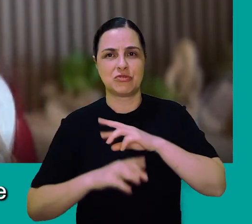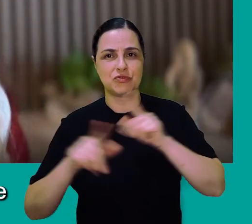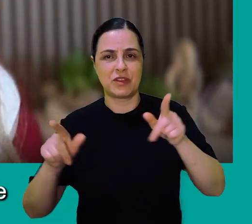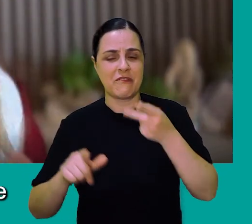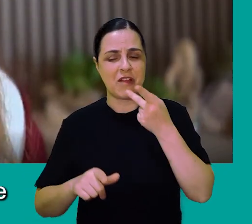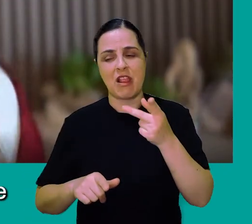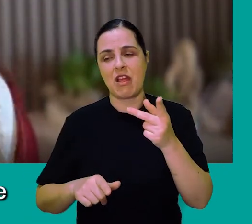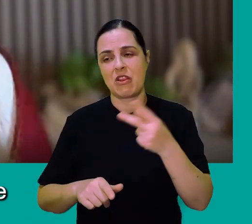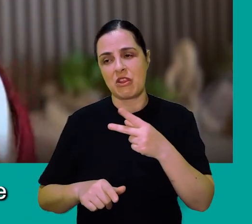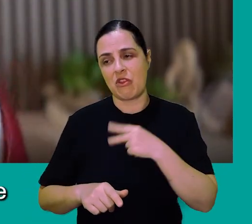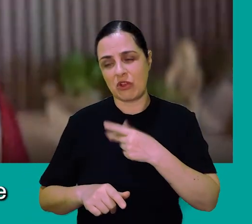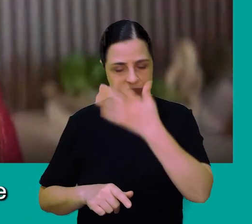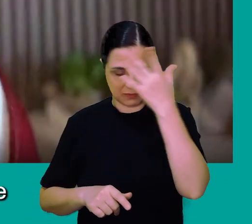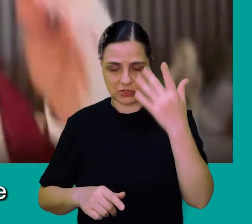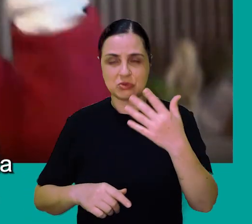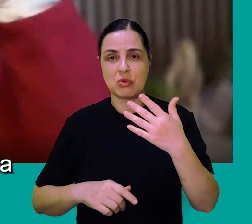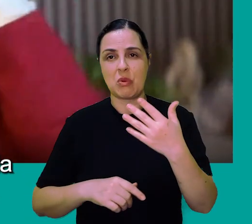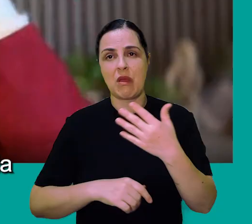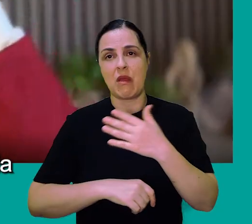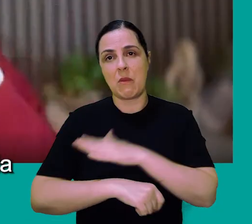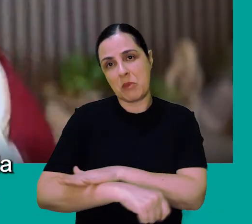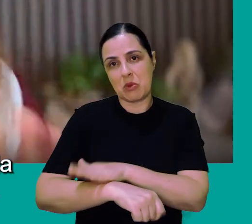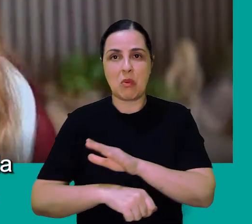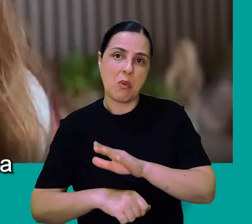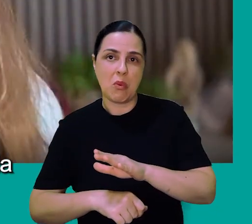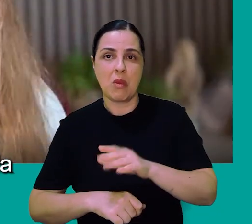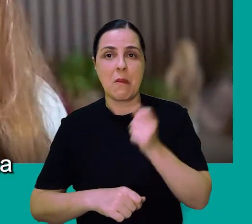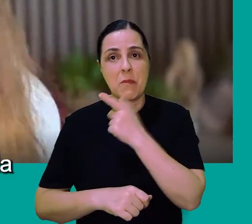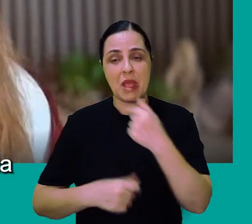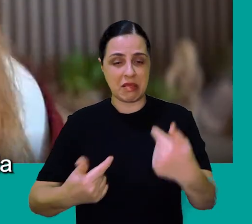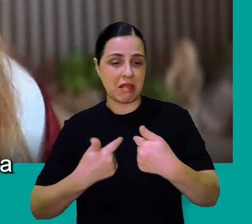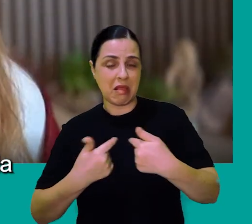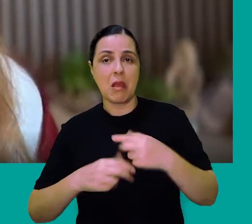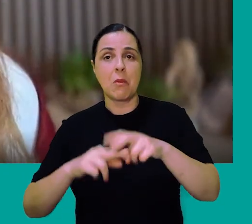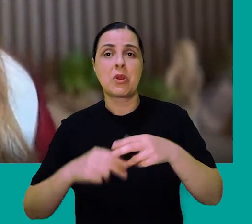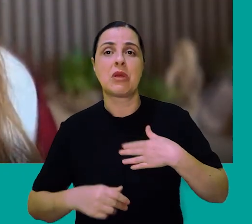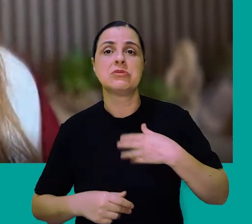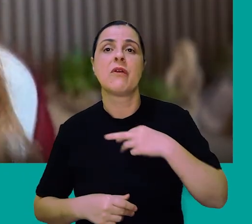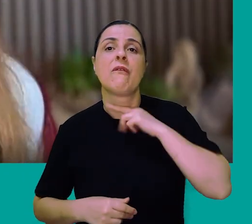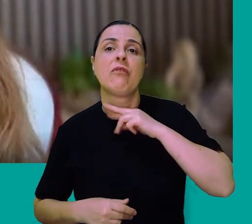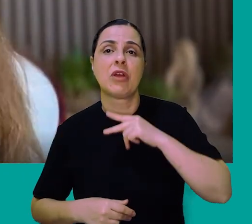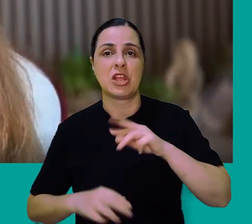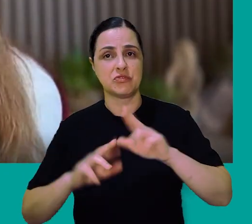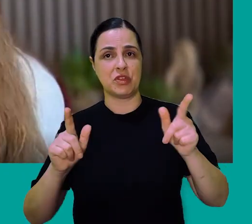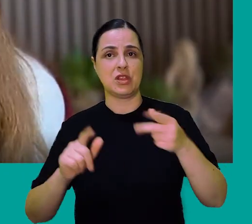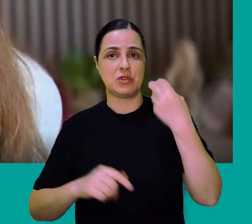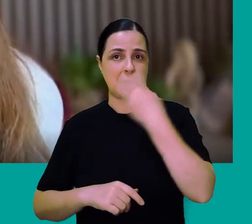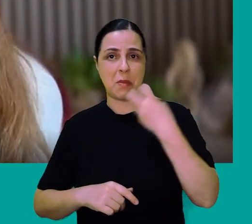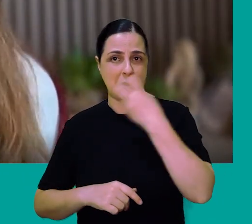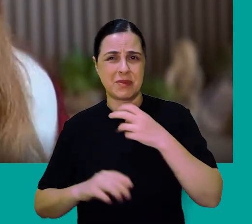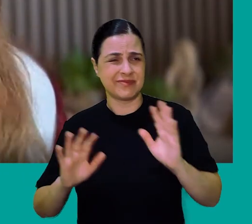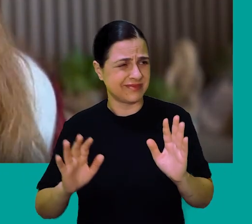sofre preconceito, que ele sofre microagressão, que as pessoas fazem piada o tempo inteiro do sotaque dele. Não